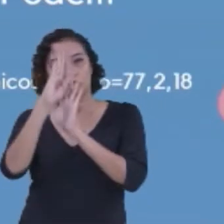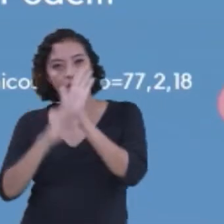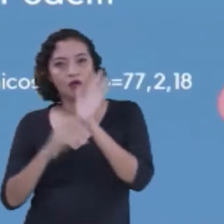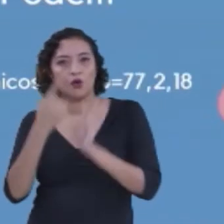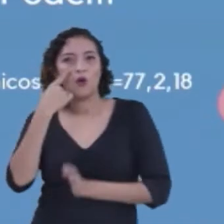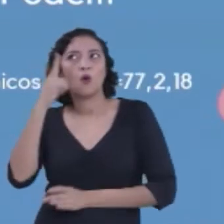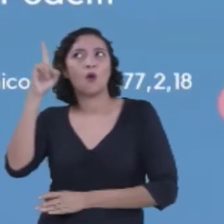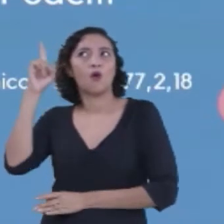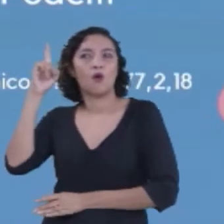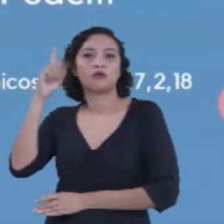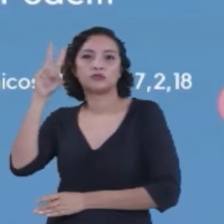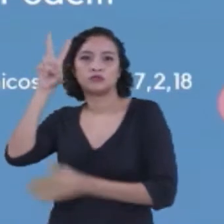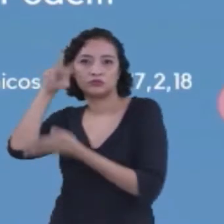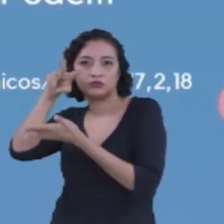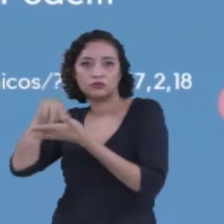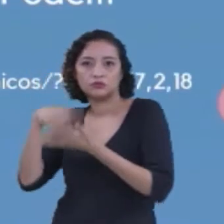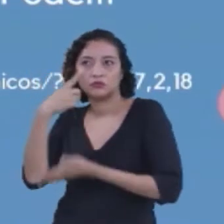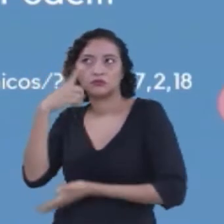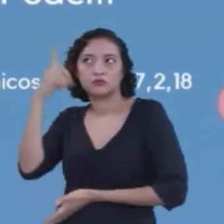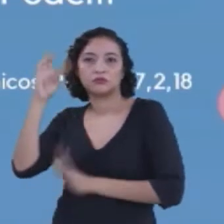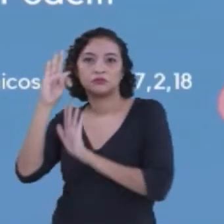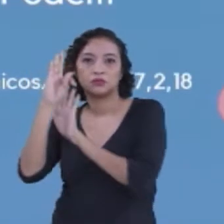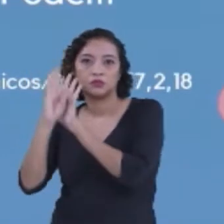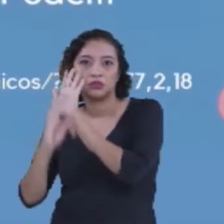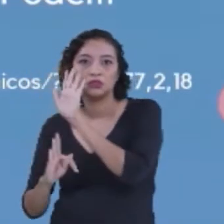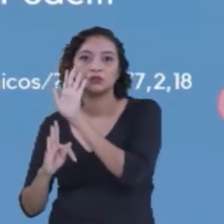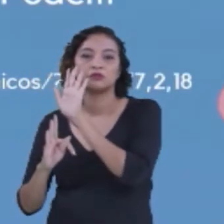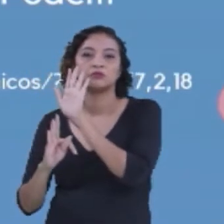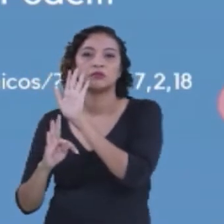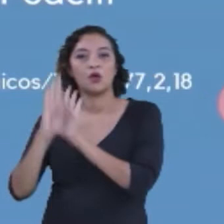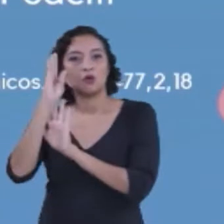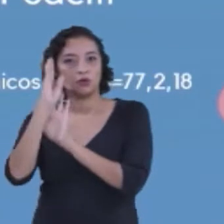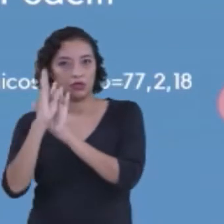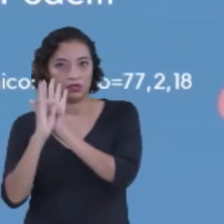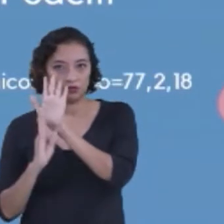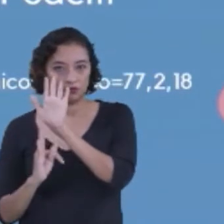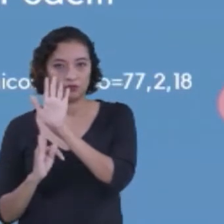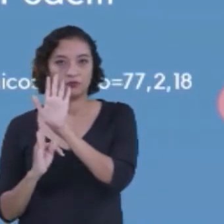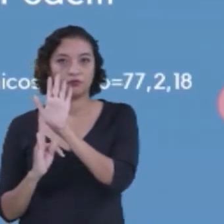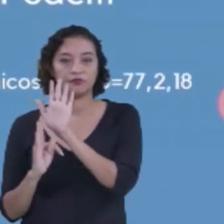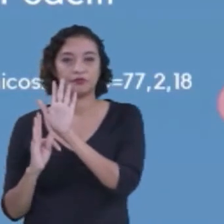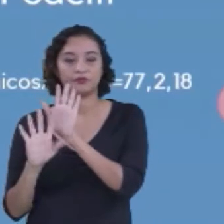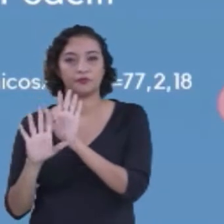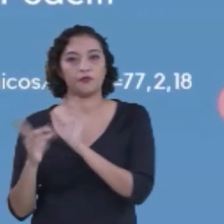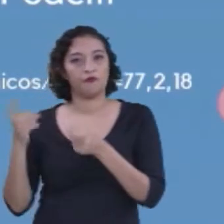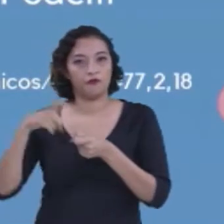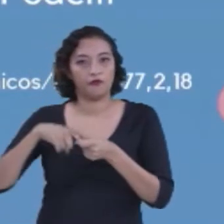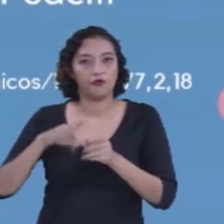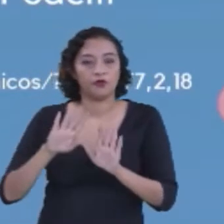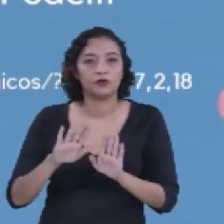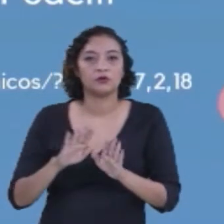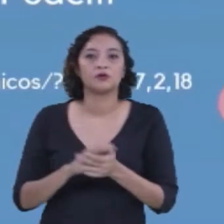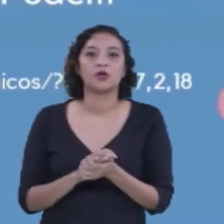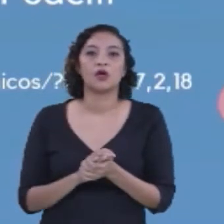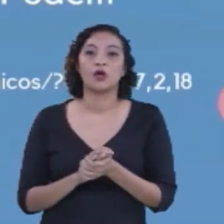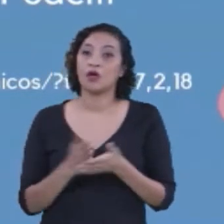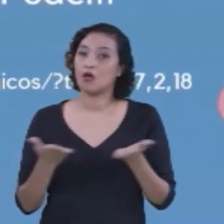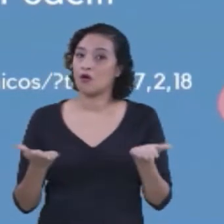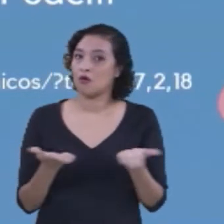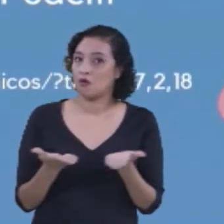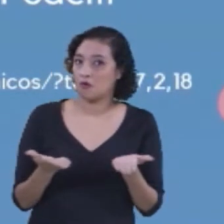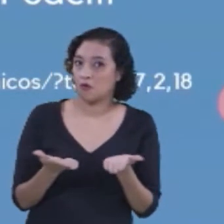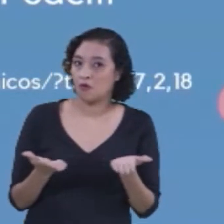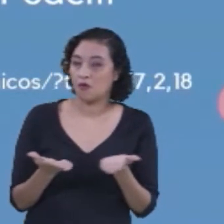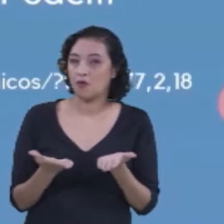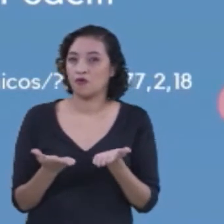comigo. Os mesmos textos, ou os mesmos textos não, retornando. Os mesmos que hoje adotam Dunga